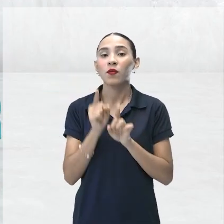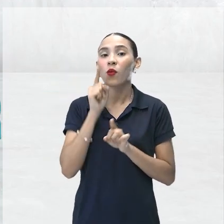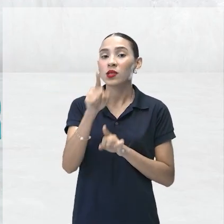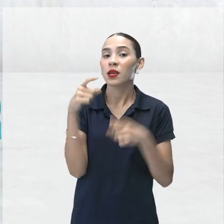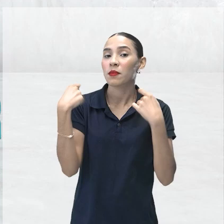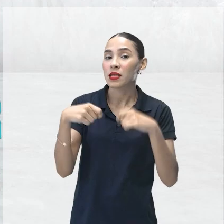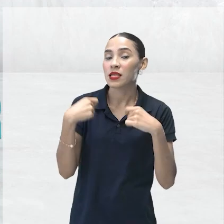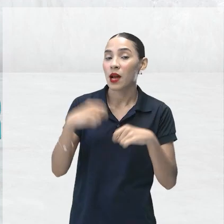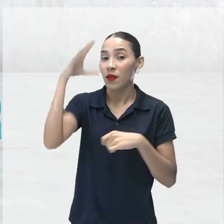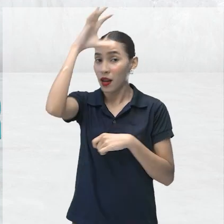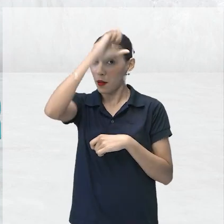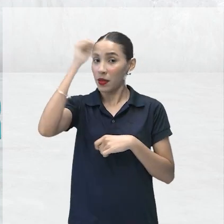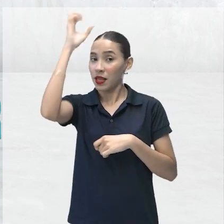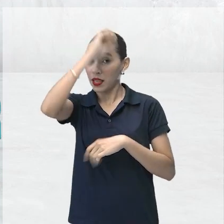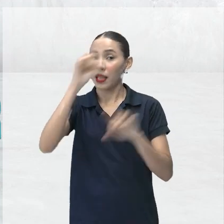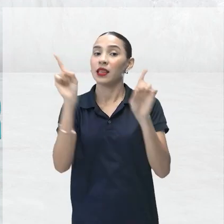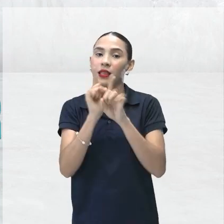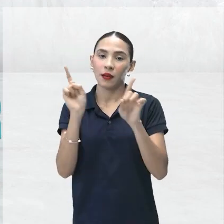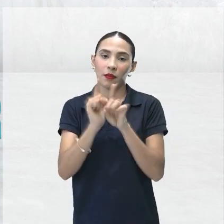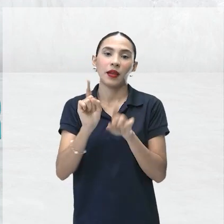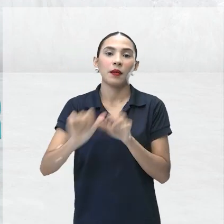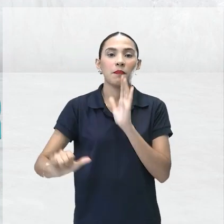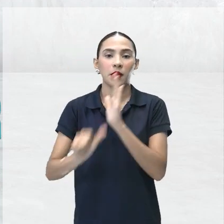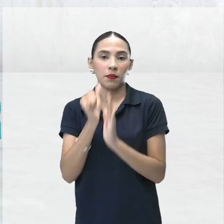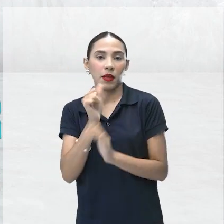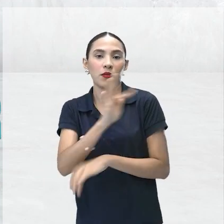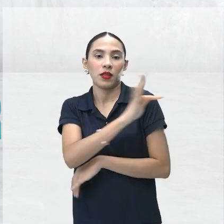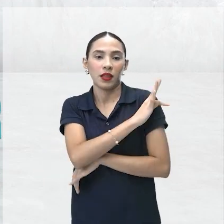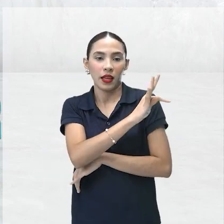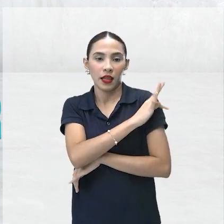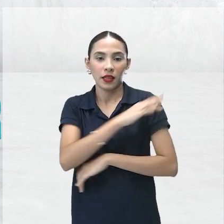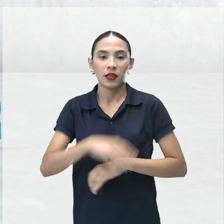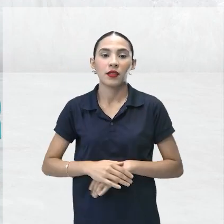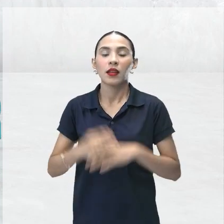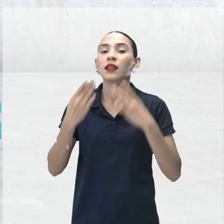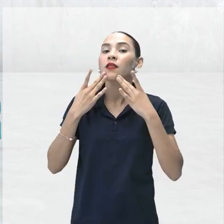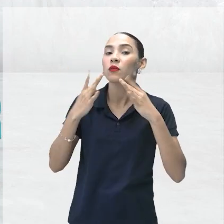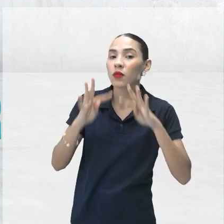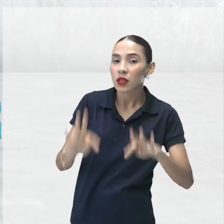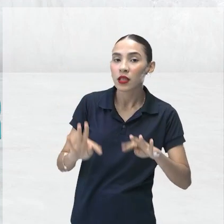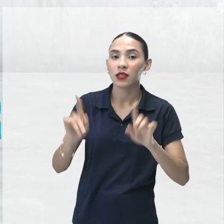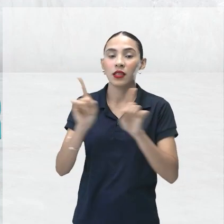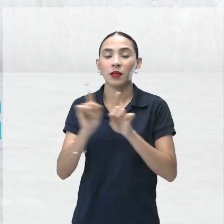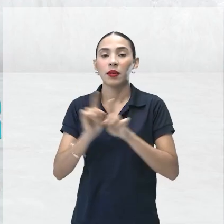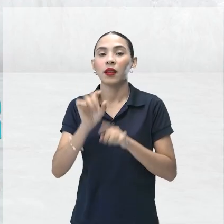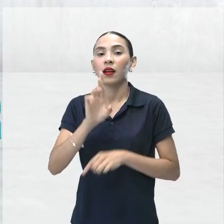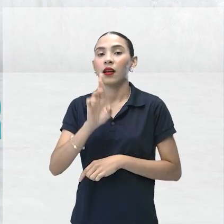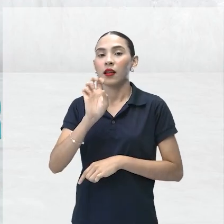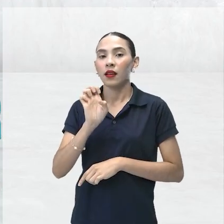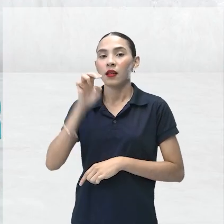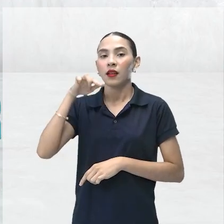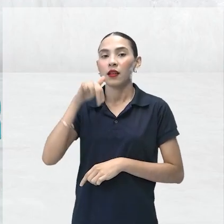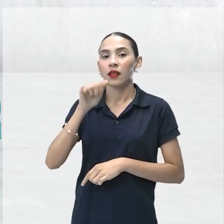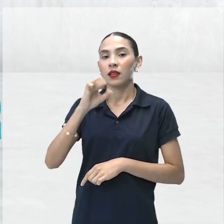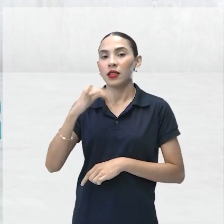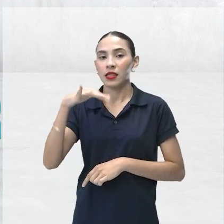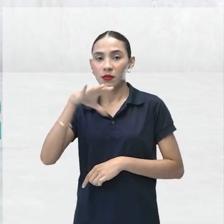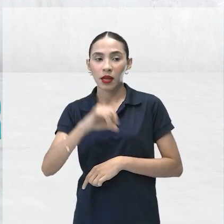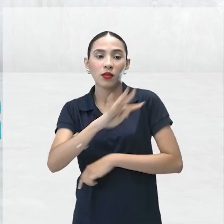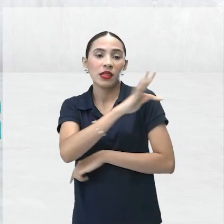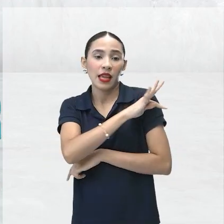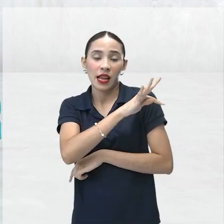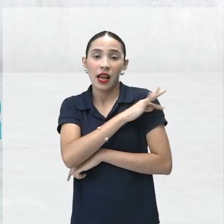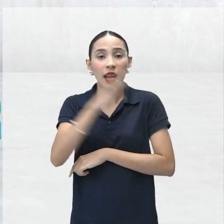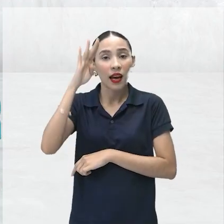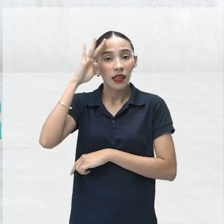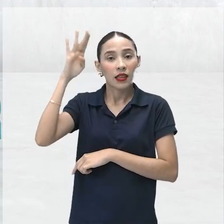que aprender também primeiro as técnicas naturalistas, do Renascimento, as técnicas acadêmicas para